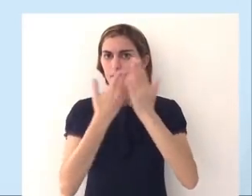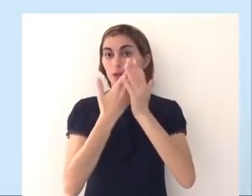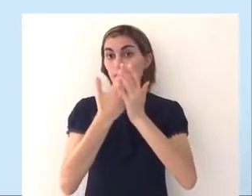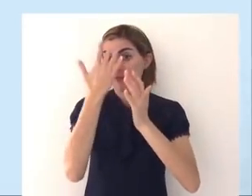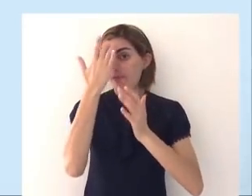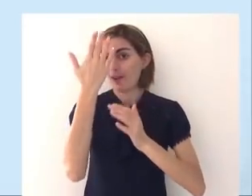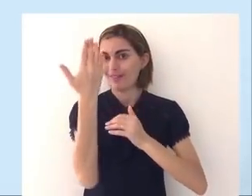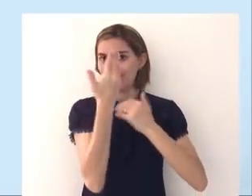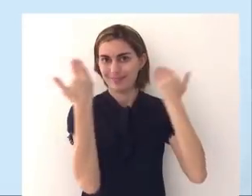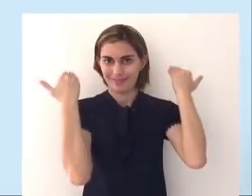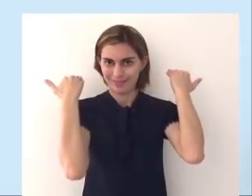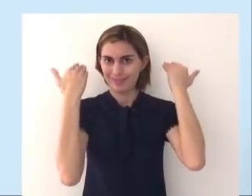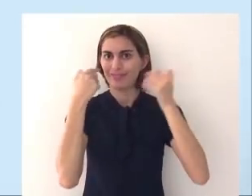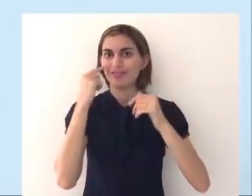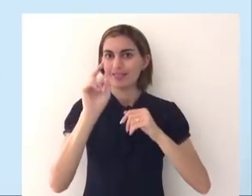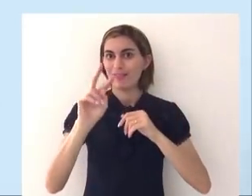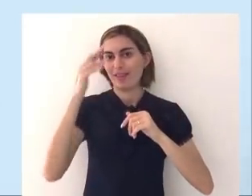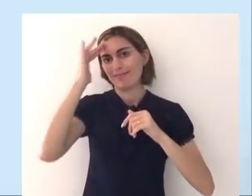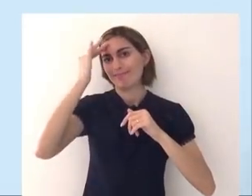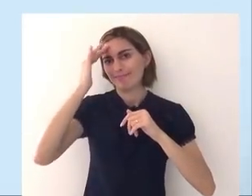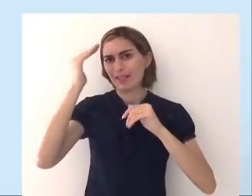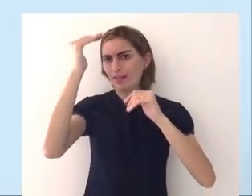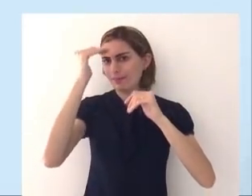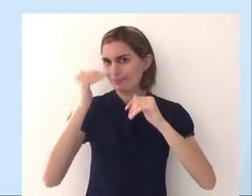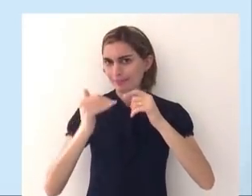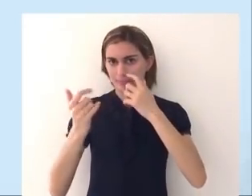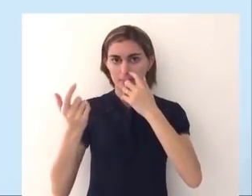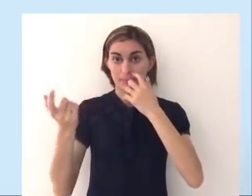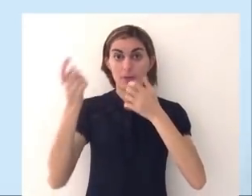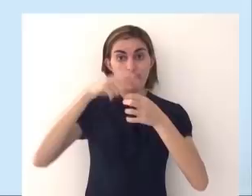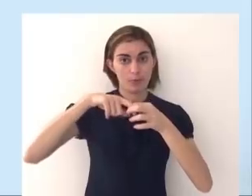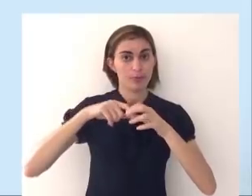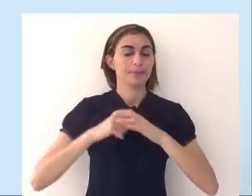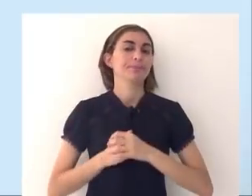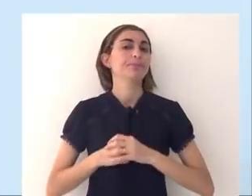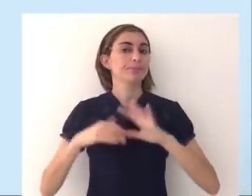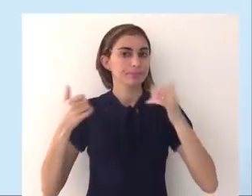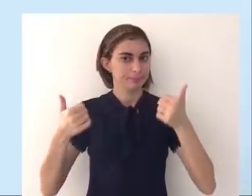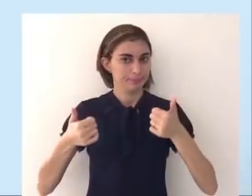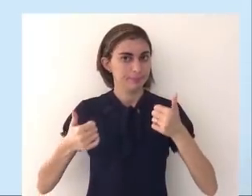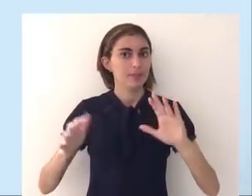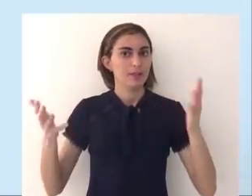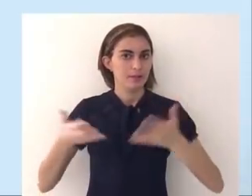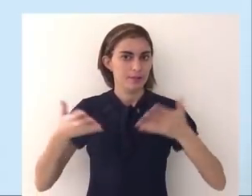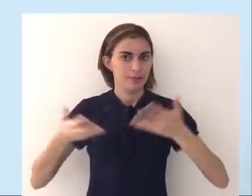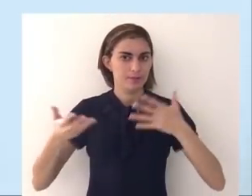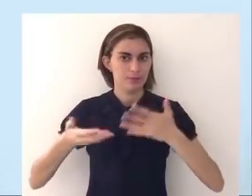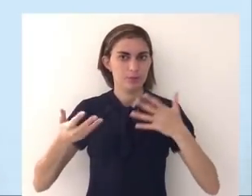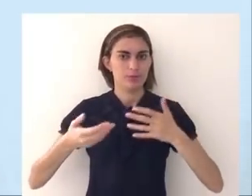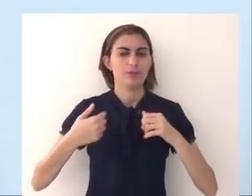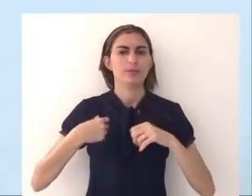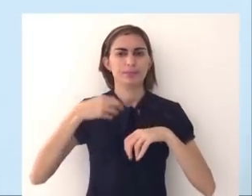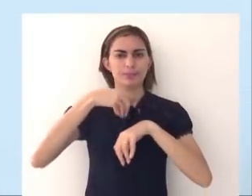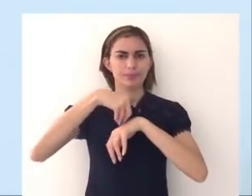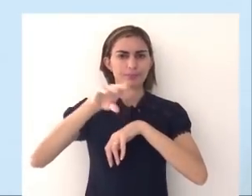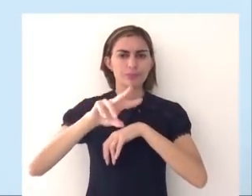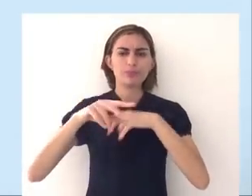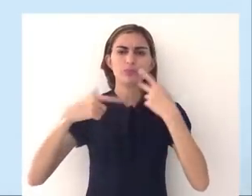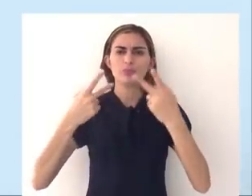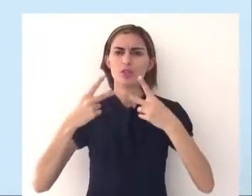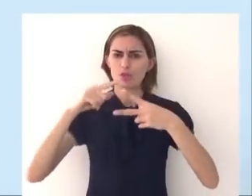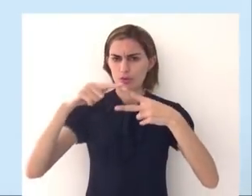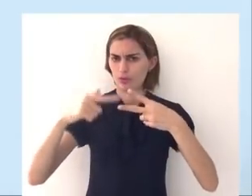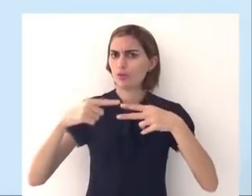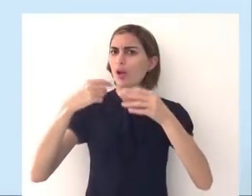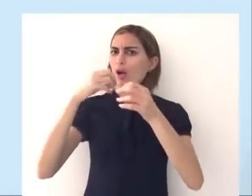fácil de vocês irem vendo o que é que vocês estão entendendo ou não e voltar àquele ponto. Beleza? Vamos lá para a minha dica. Olha,